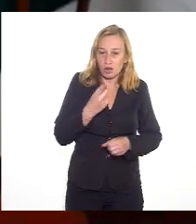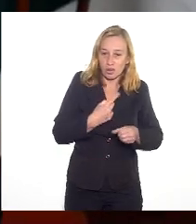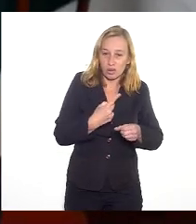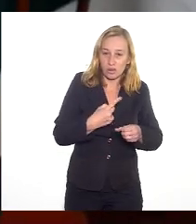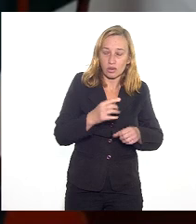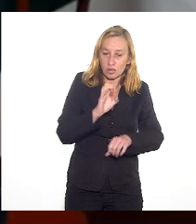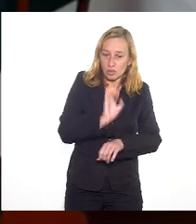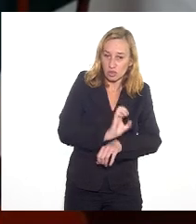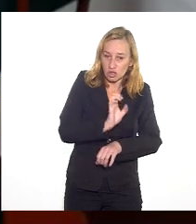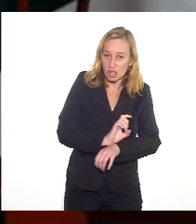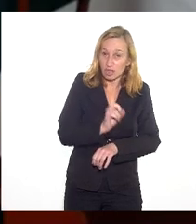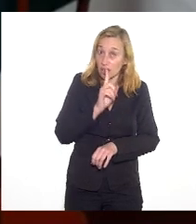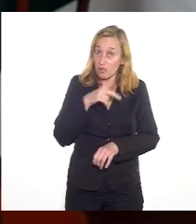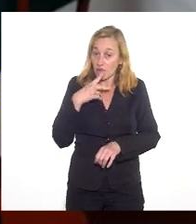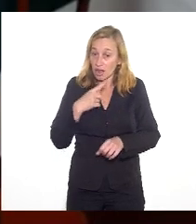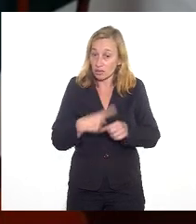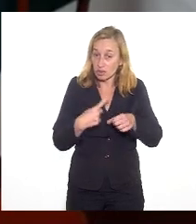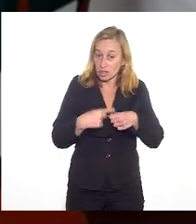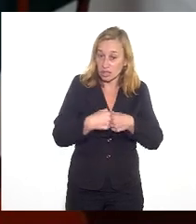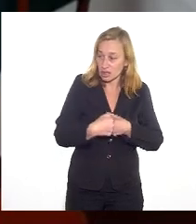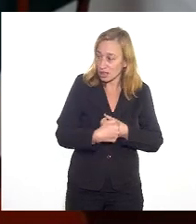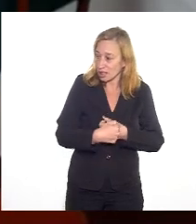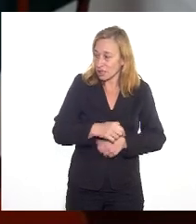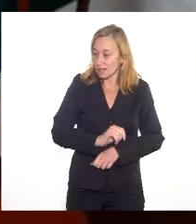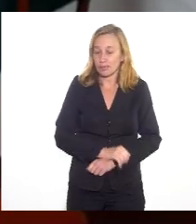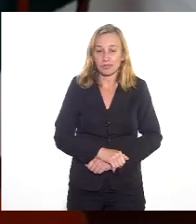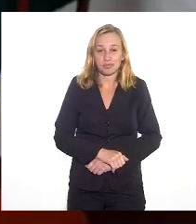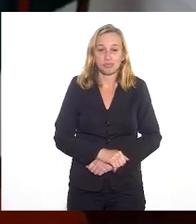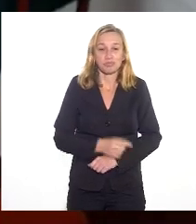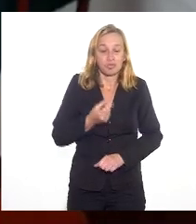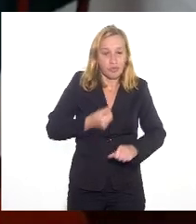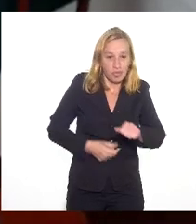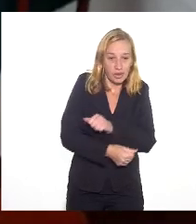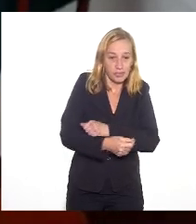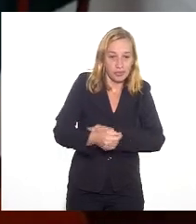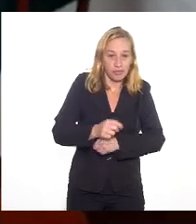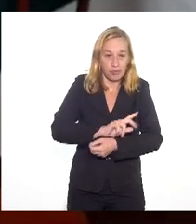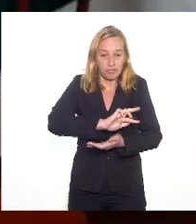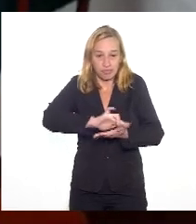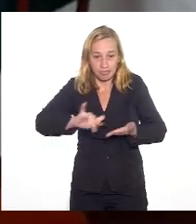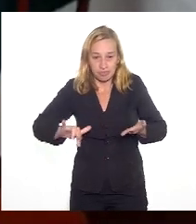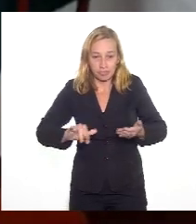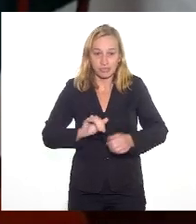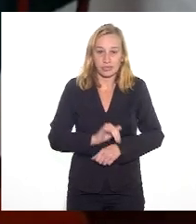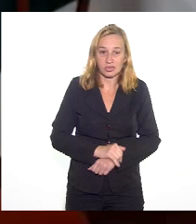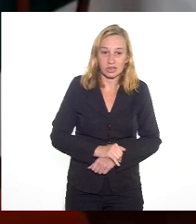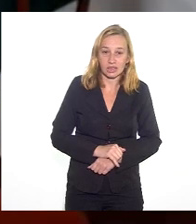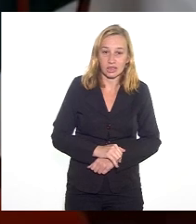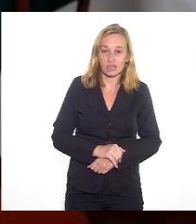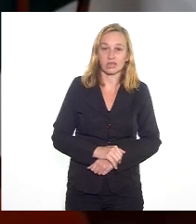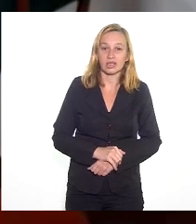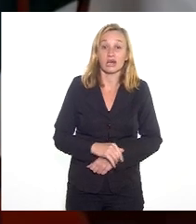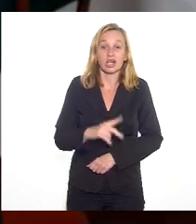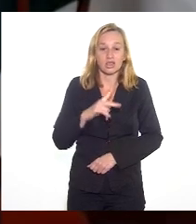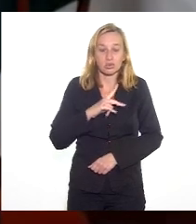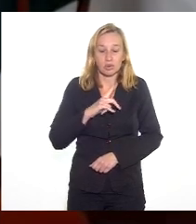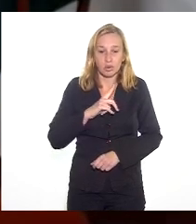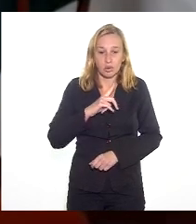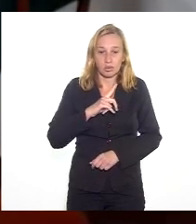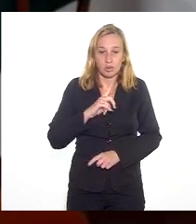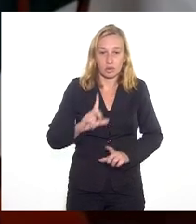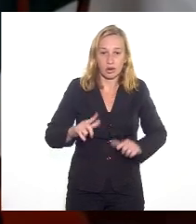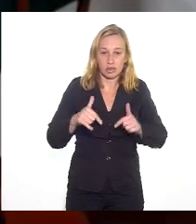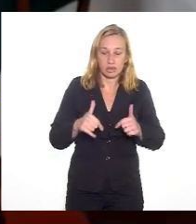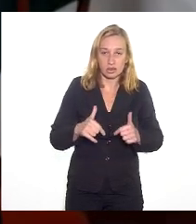Estado vai poder reverter isso para diversos investimentos, e nisso nem entra os investimentos que as próprias operadoras